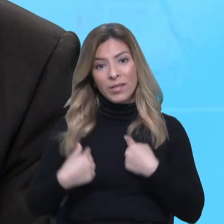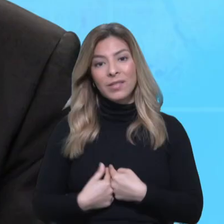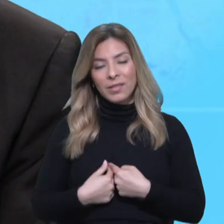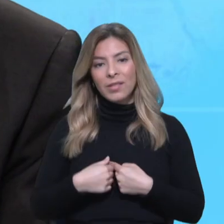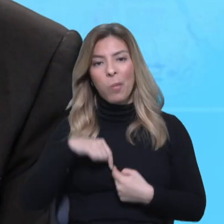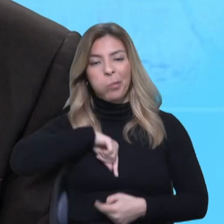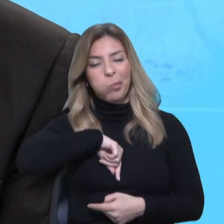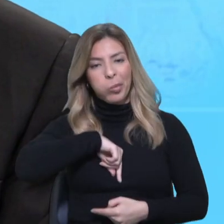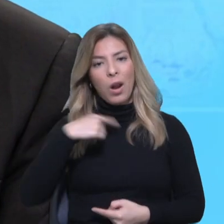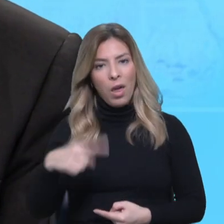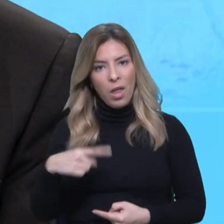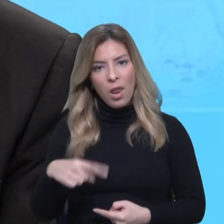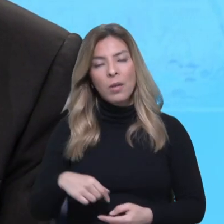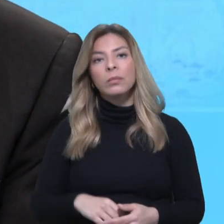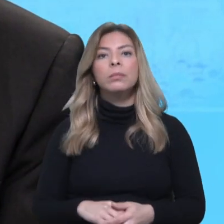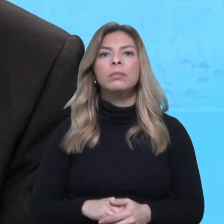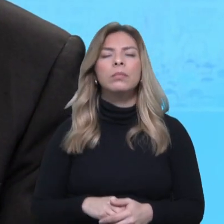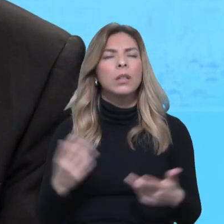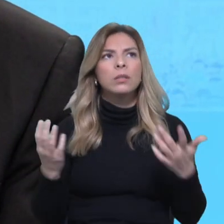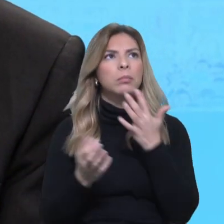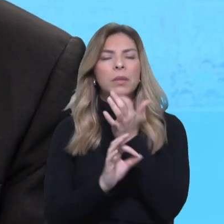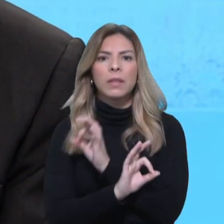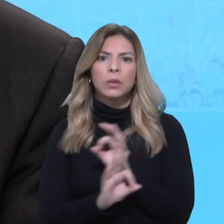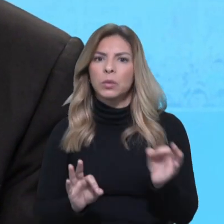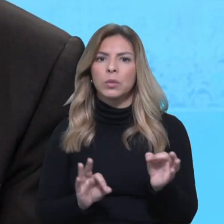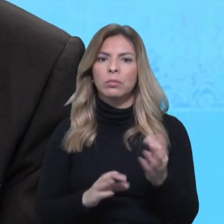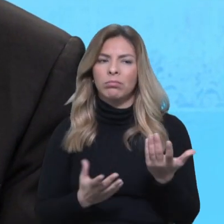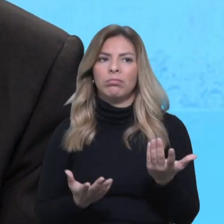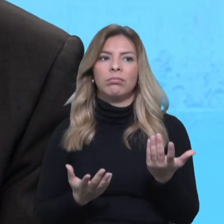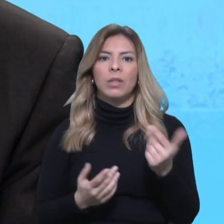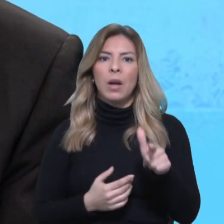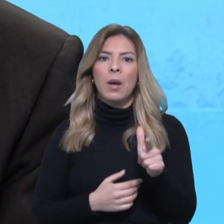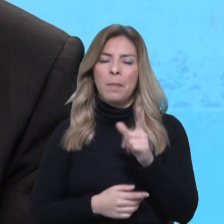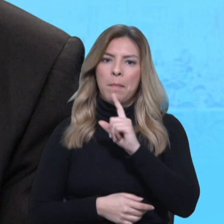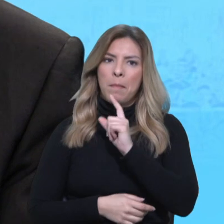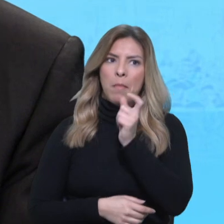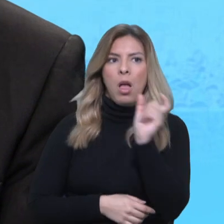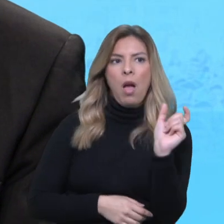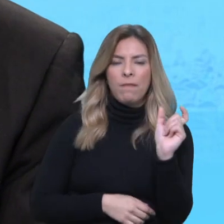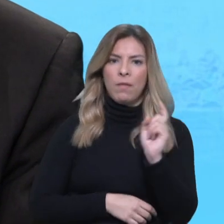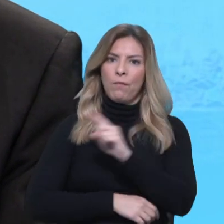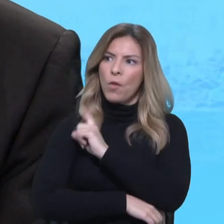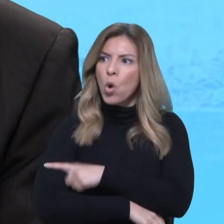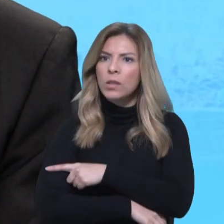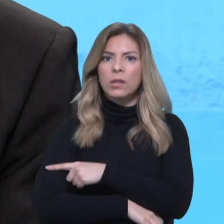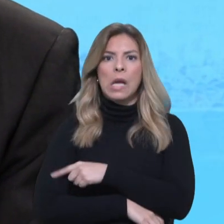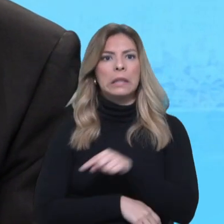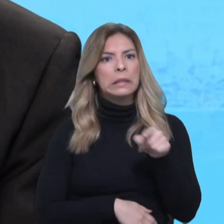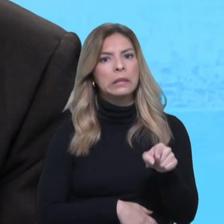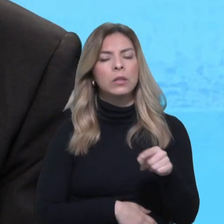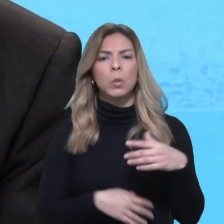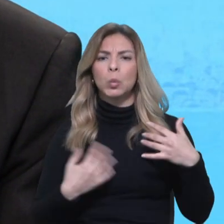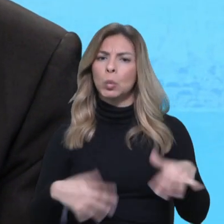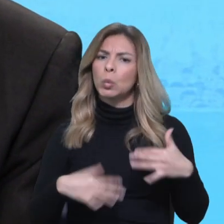coração. Isto é extraordinário. A palavra, a força da palavra. E isto, naturalmente,